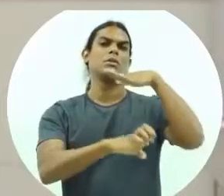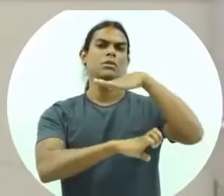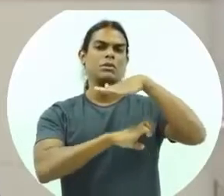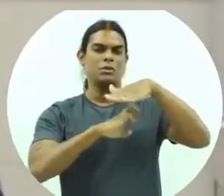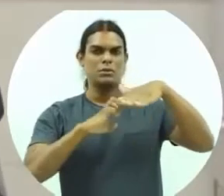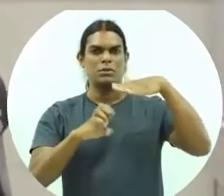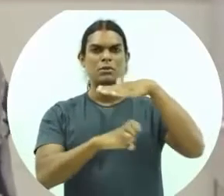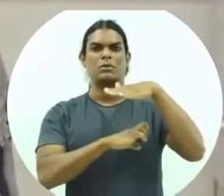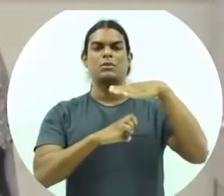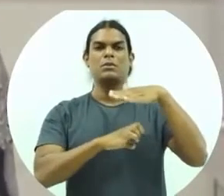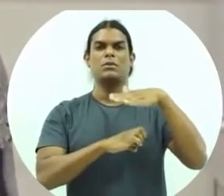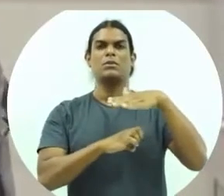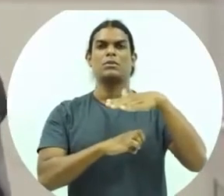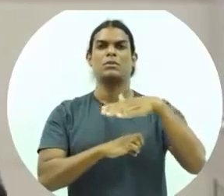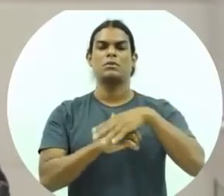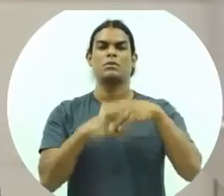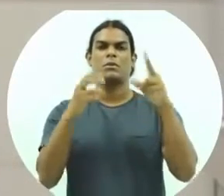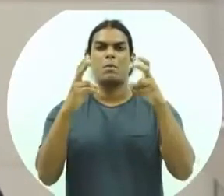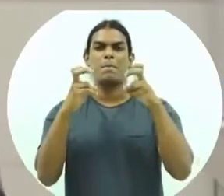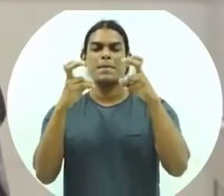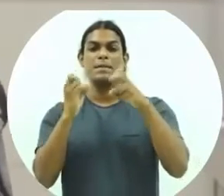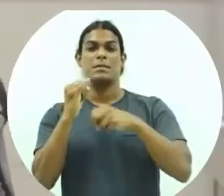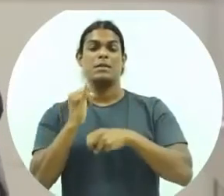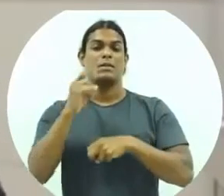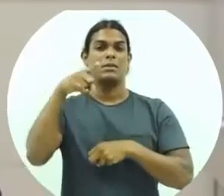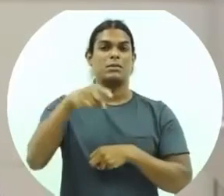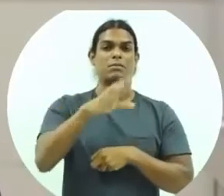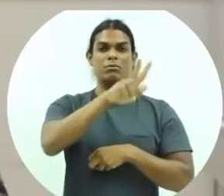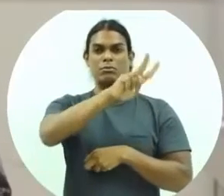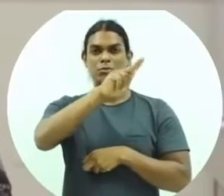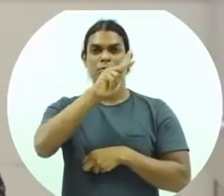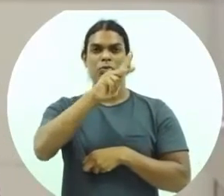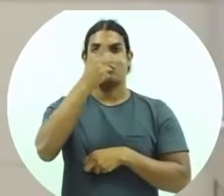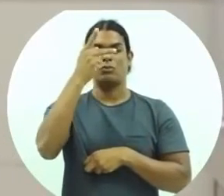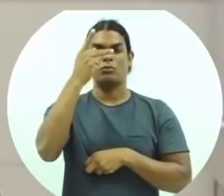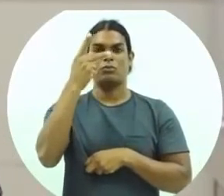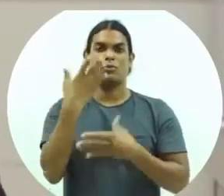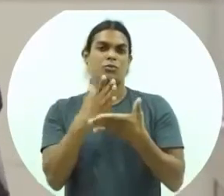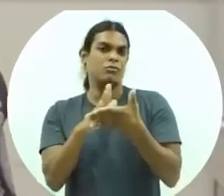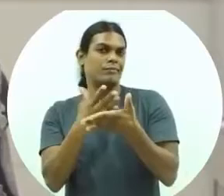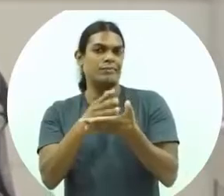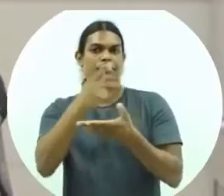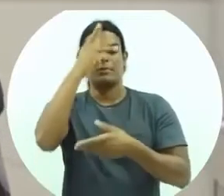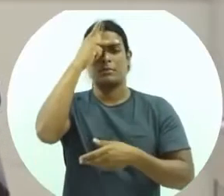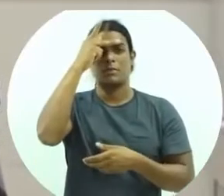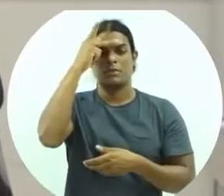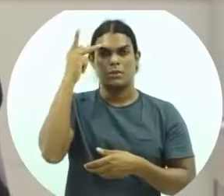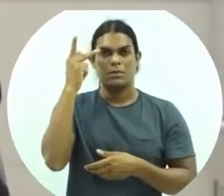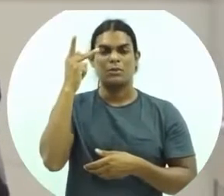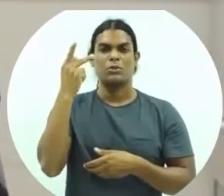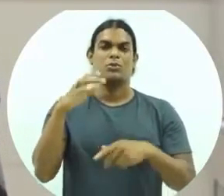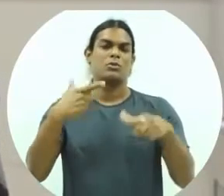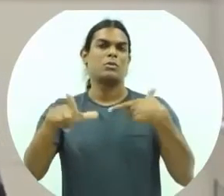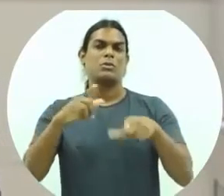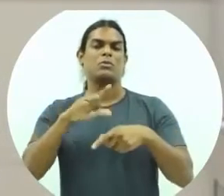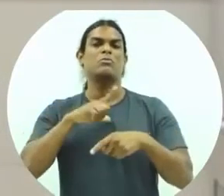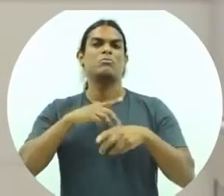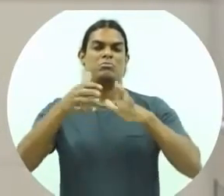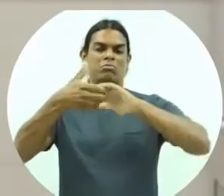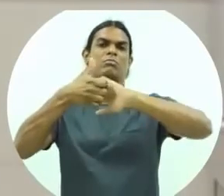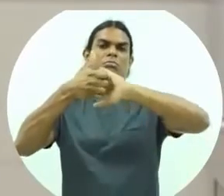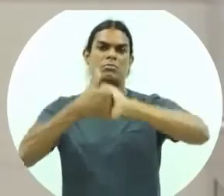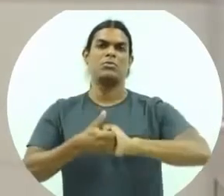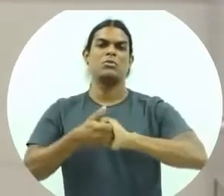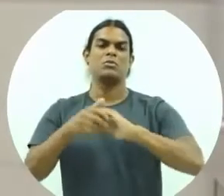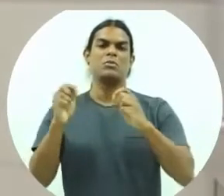simples se aquele meu colaborador tem qualidades, competências, características que sejam suficientes para